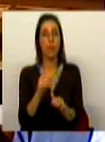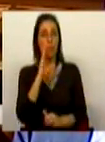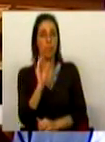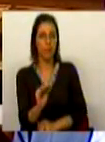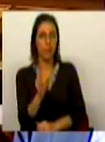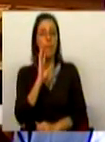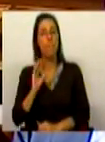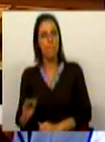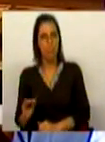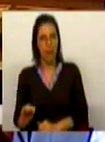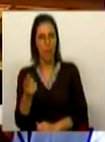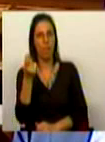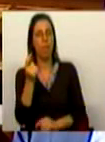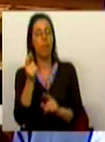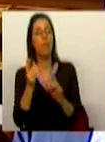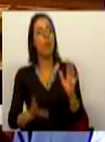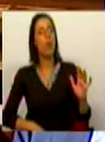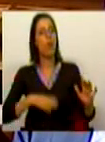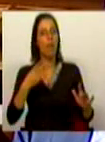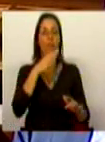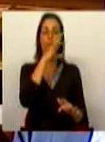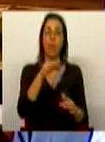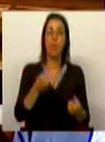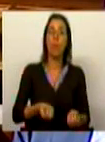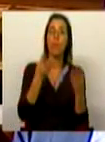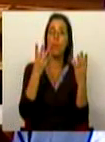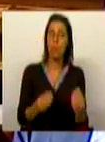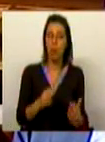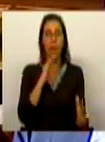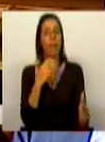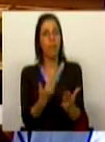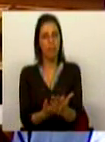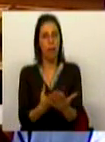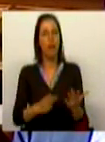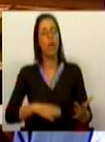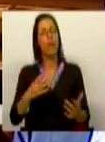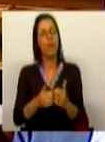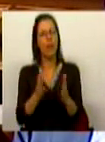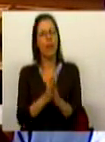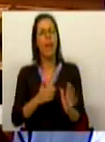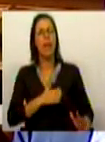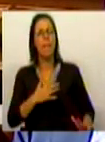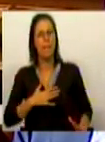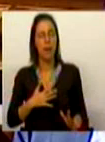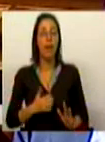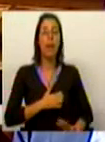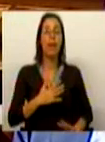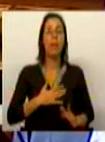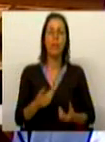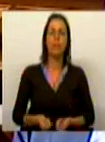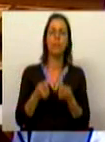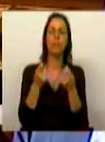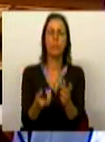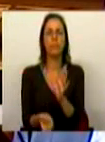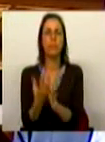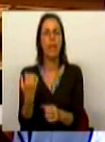e do sistema bancário. Geramos confiança nas famílias. Geramos confiança nas empresas. As empresas investiram e